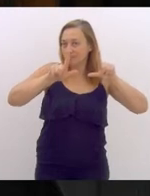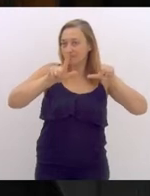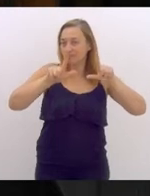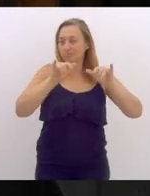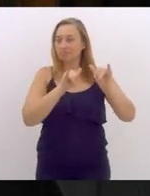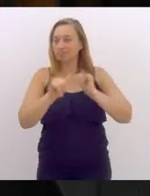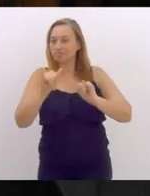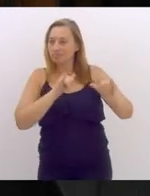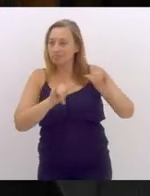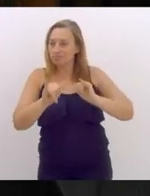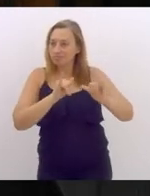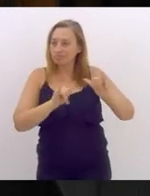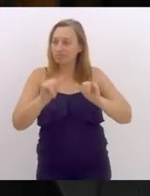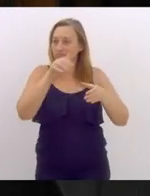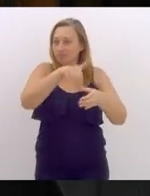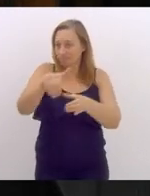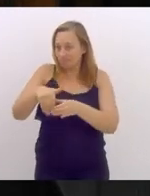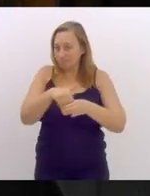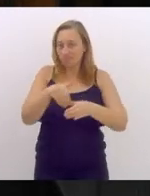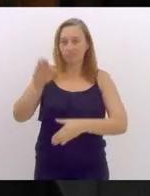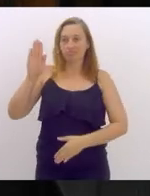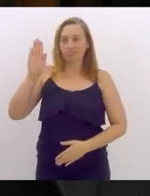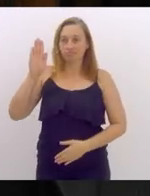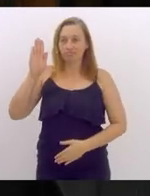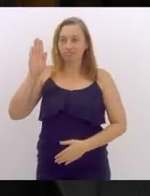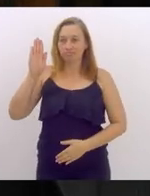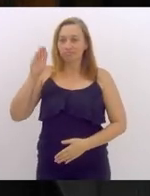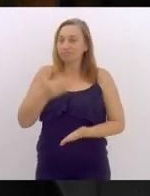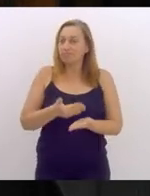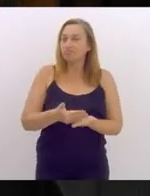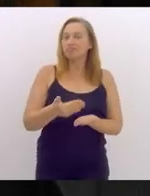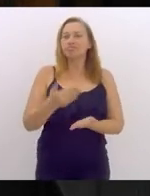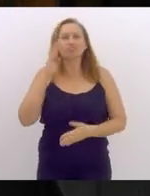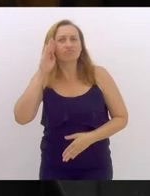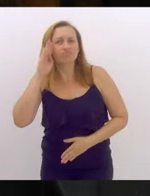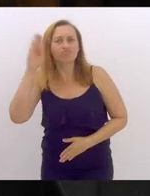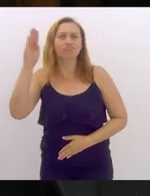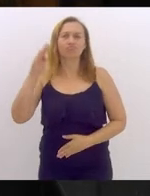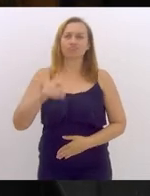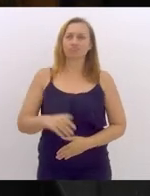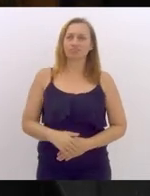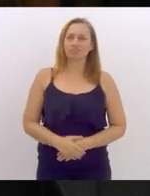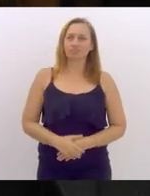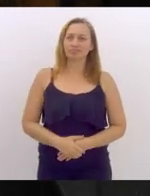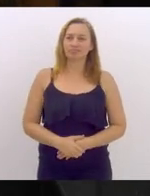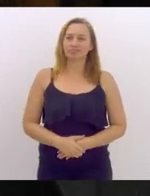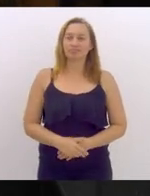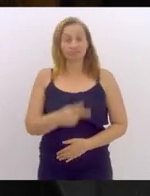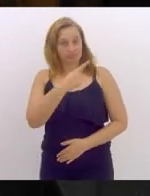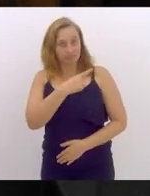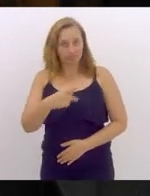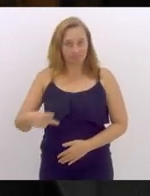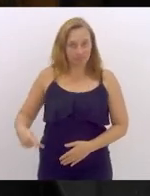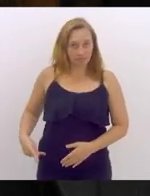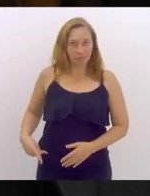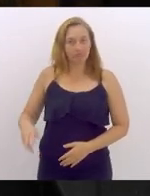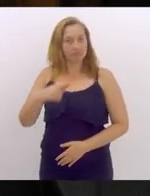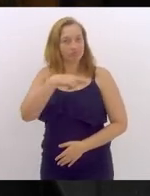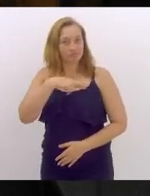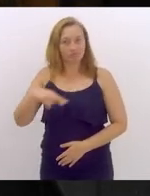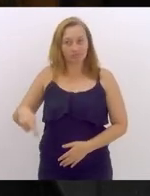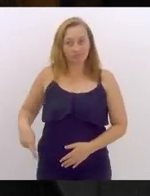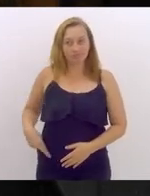dos candidatos a majoritários principalmente de presidente da república